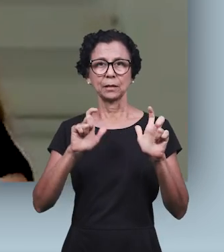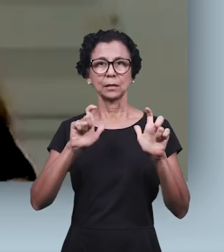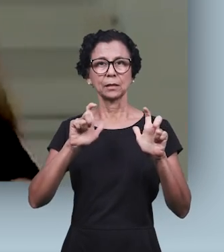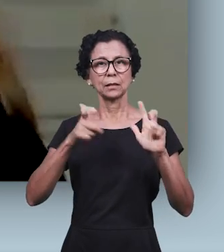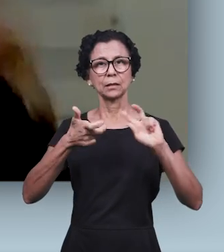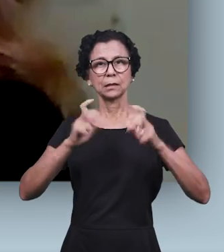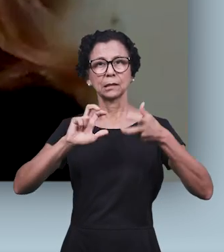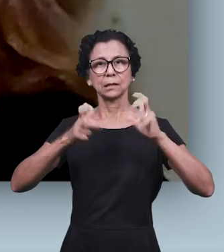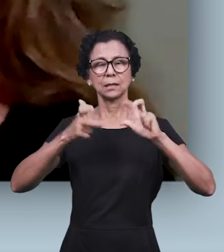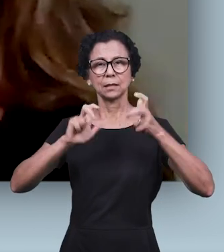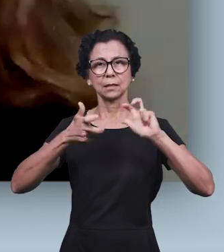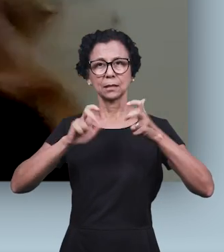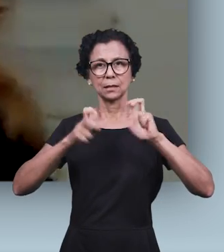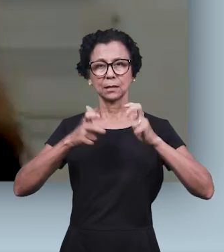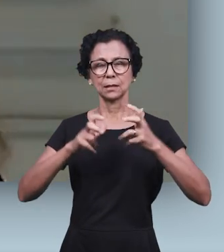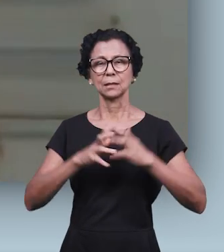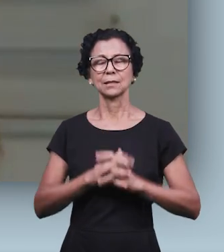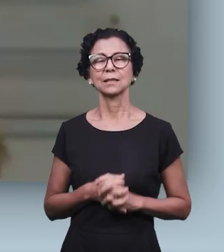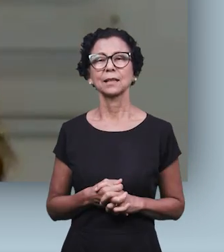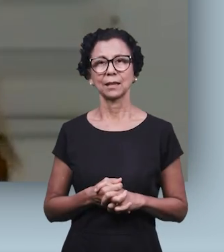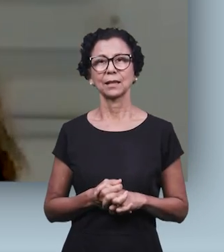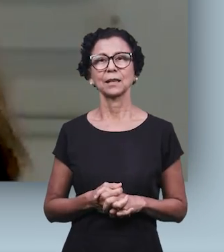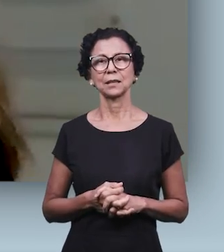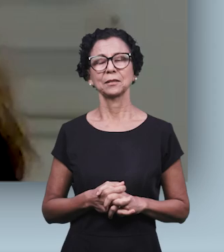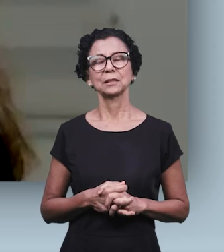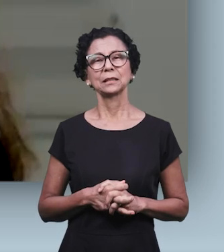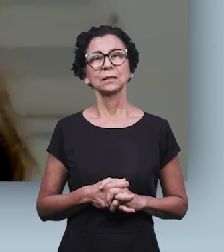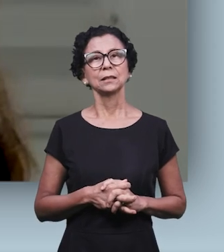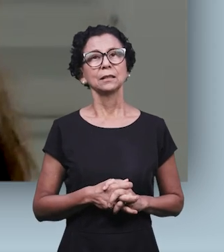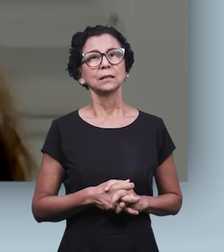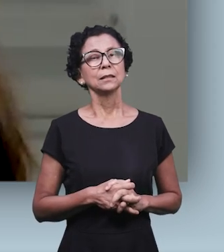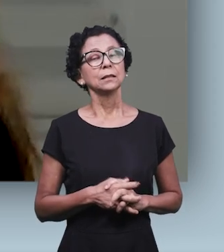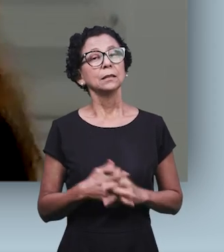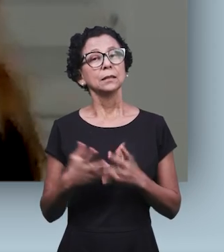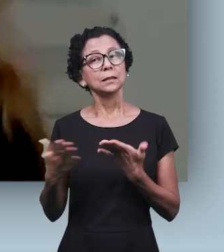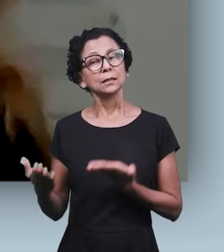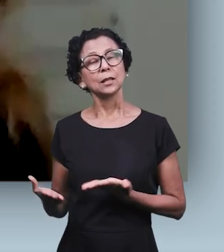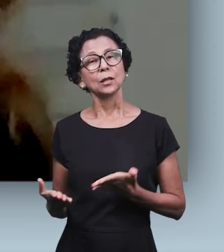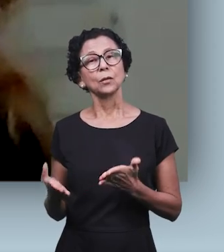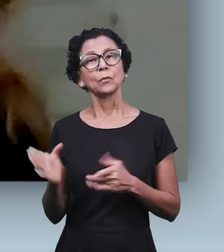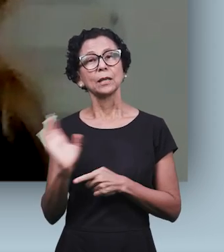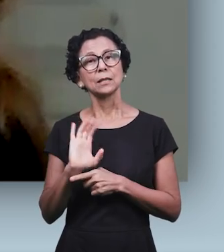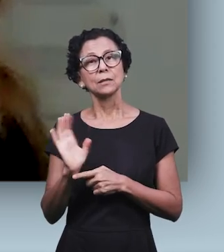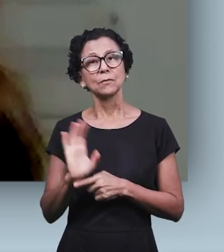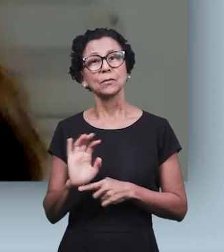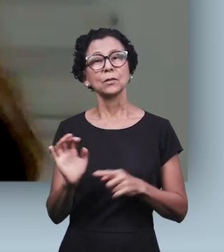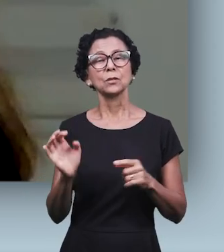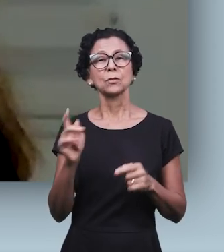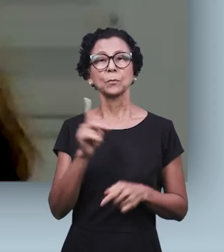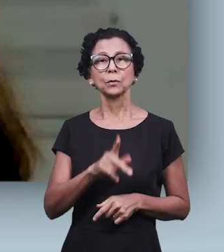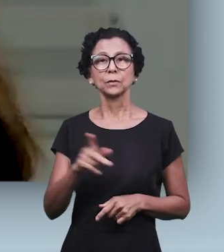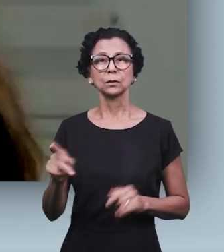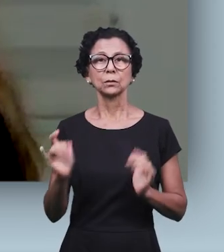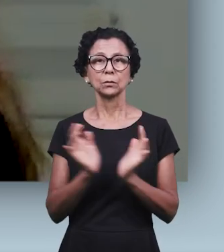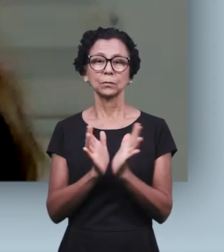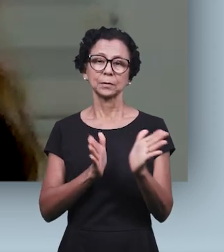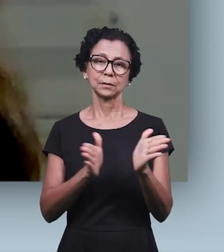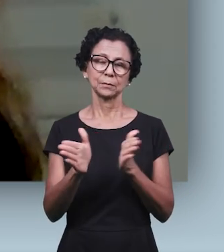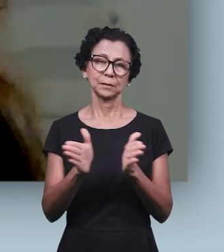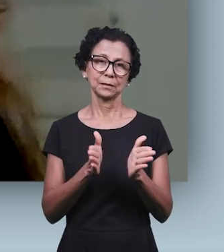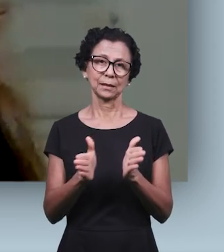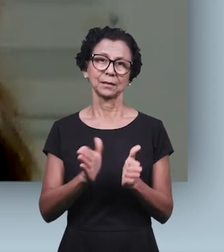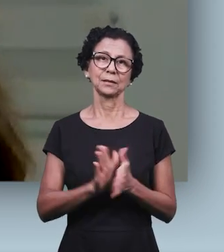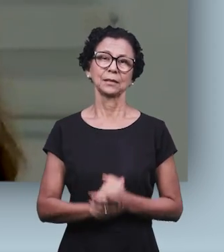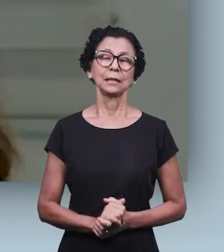quinzenal, esse material vai ser usado hoje, né, como eu vou fazer o vídeo, para as professoras da classe de acessibilidade poderem usar o material